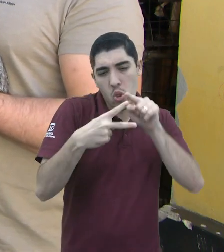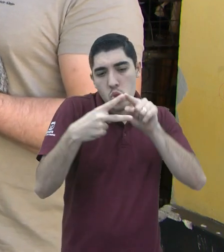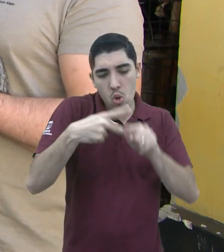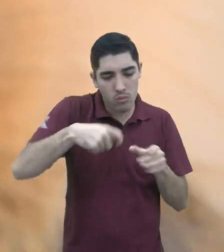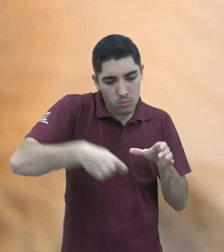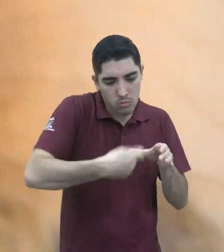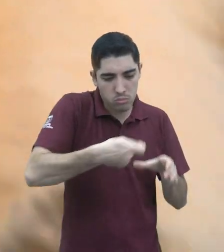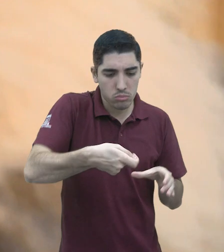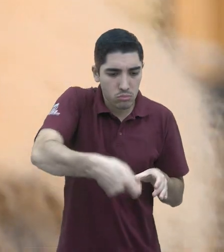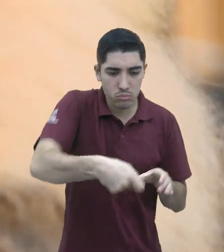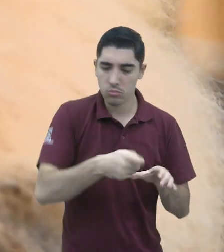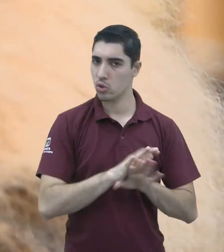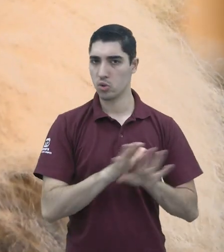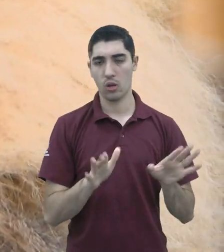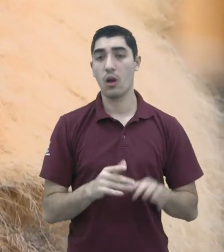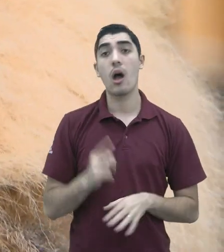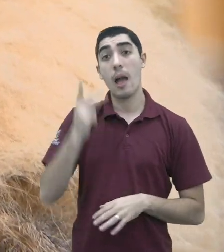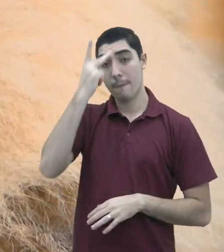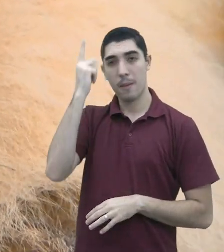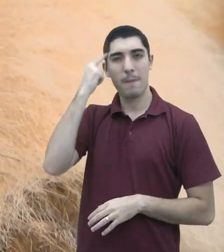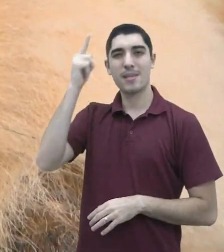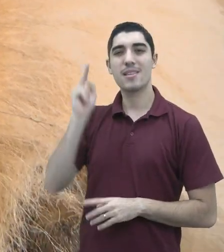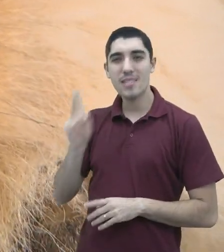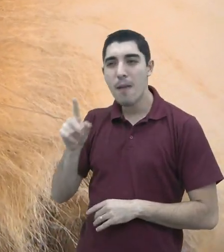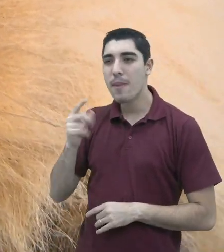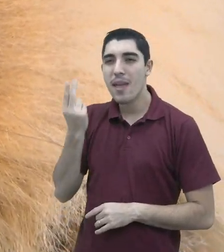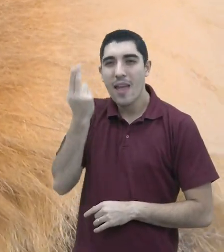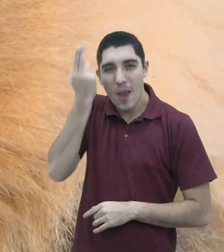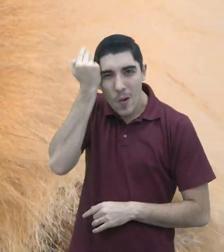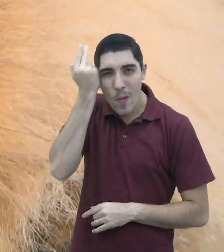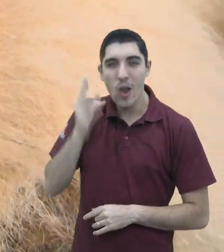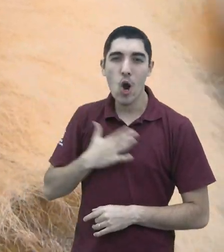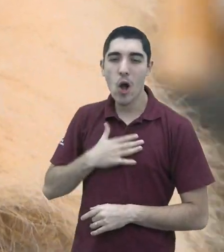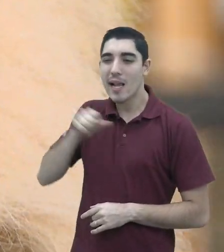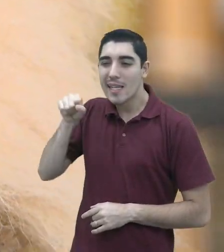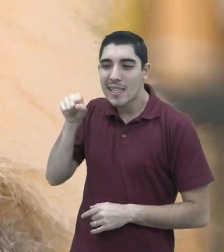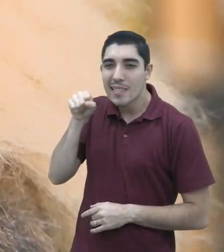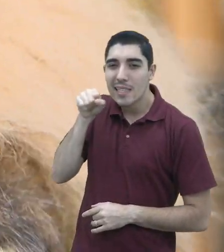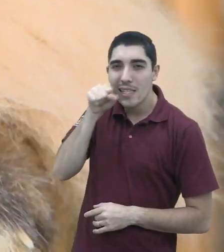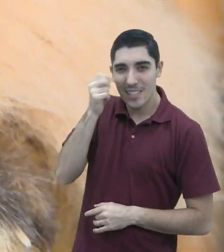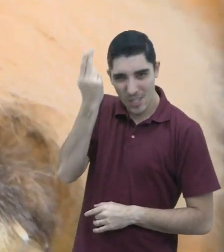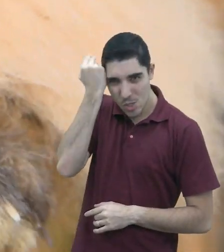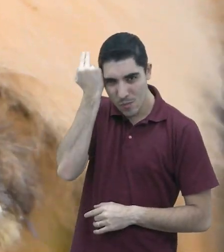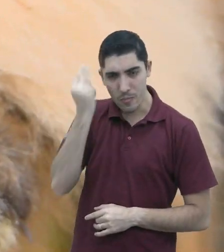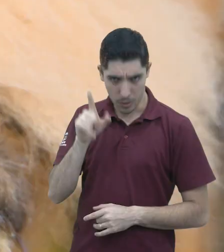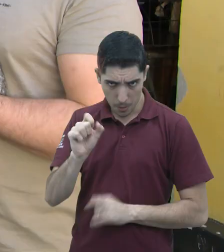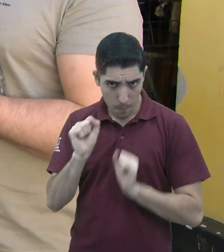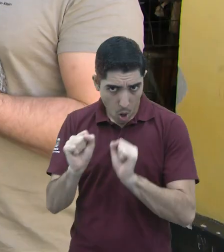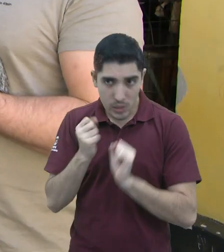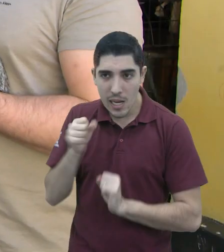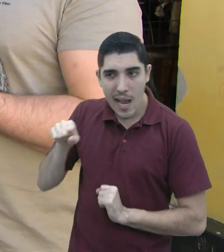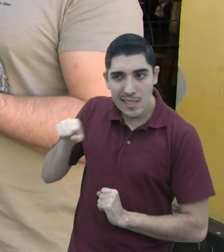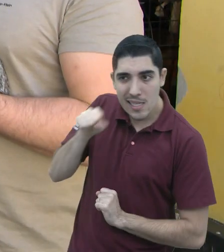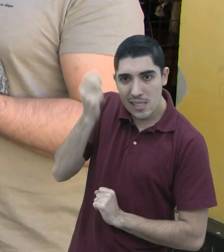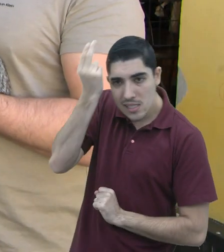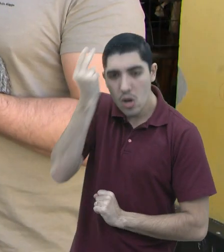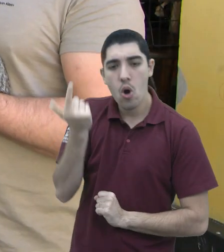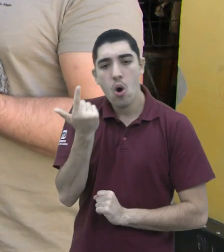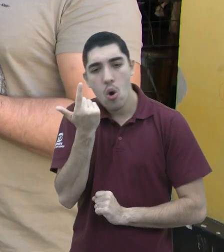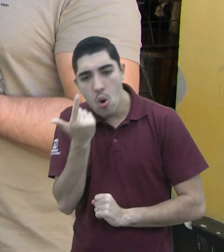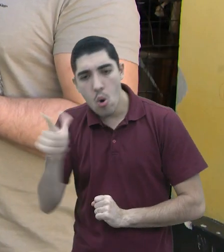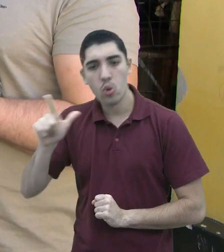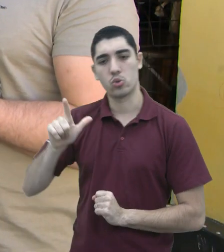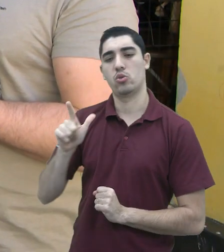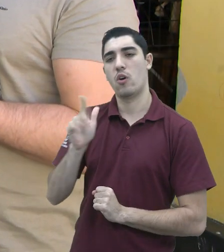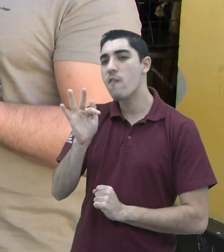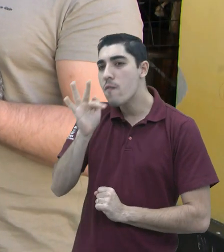por dia. E tem muita gente que atribui a cenoura ao coelho, né? Que é aquela coisa popular mesmo. Cenoura pode, outros